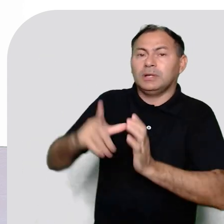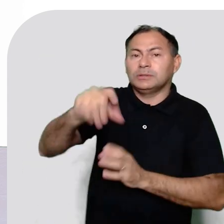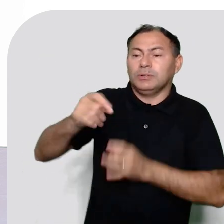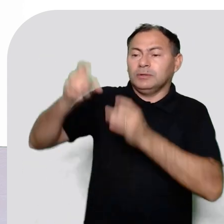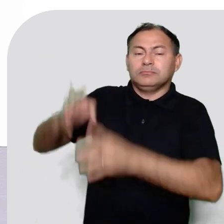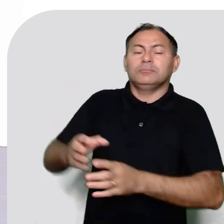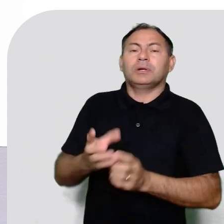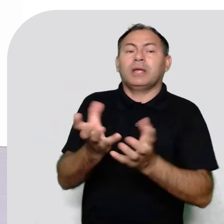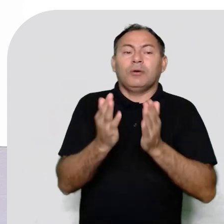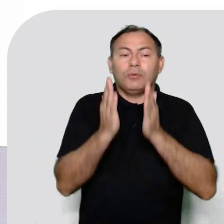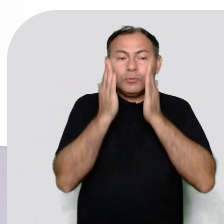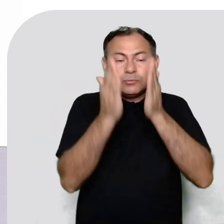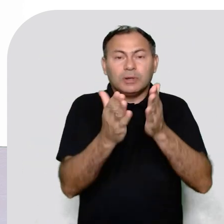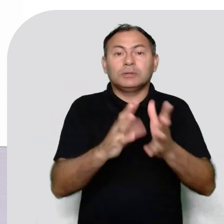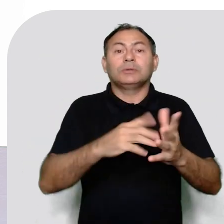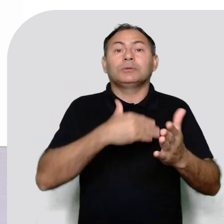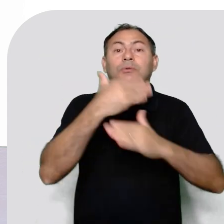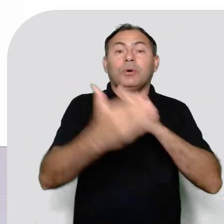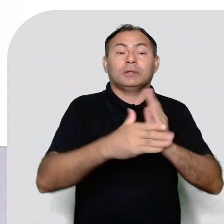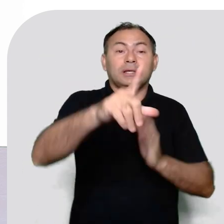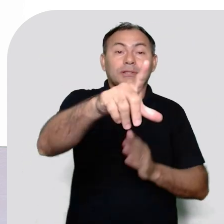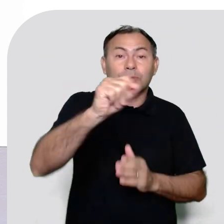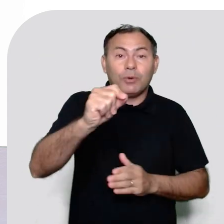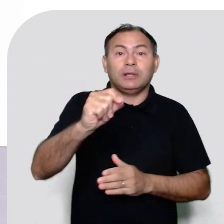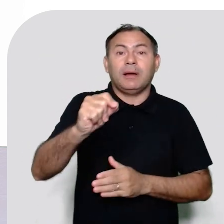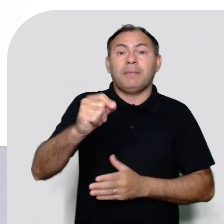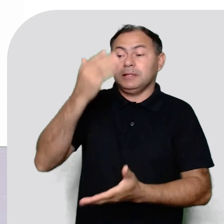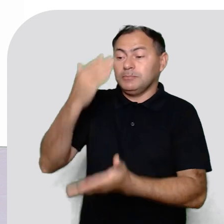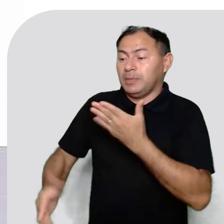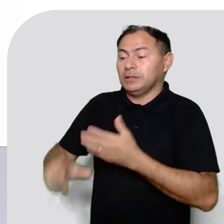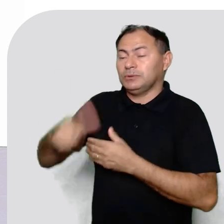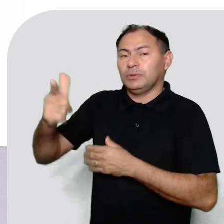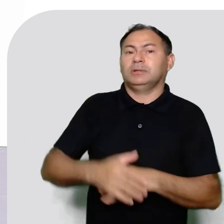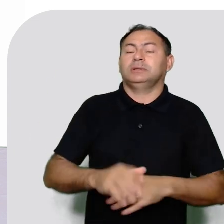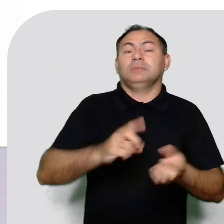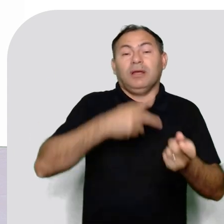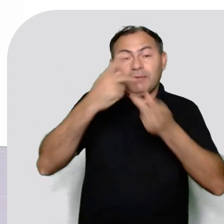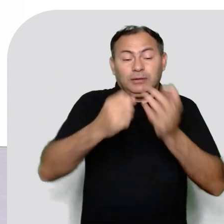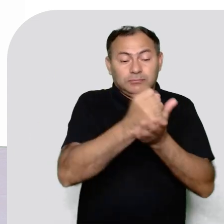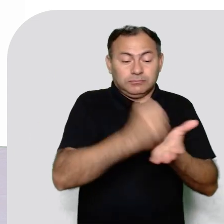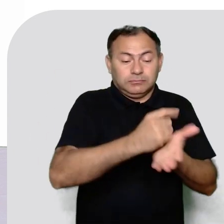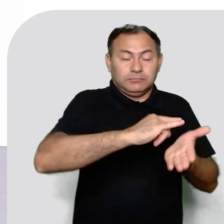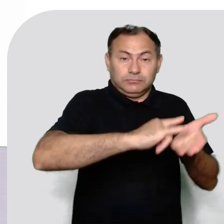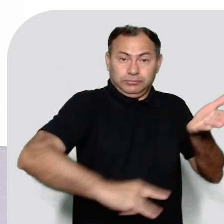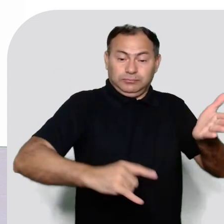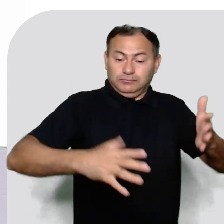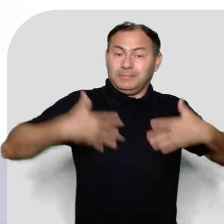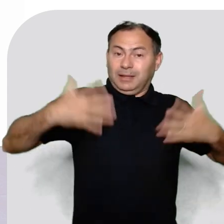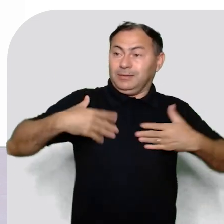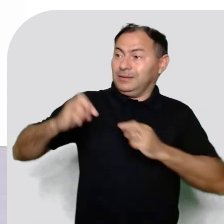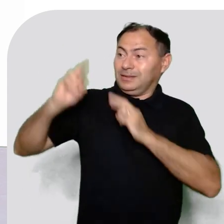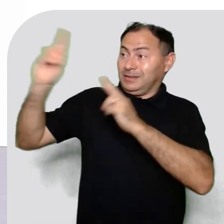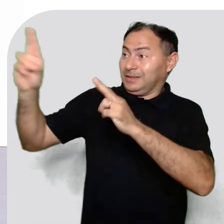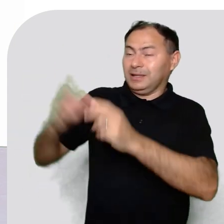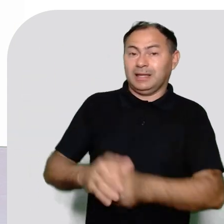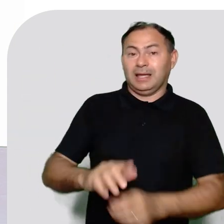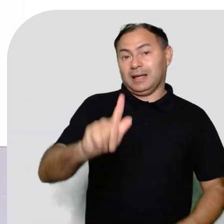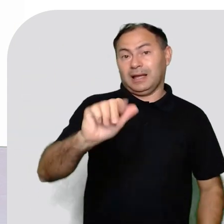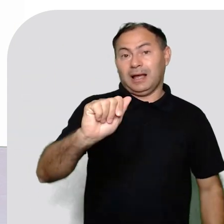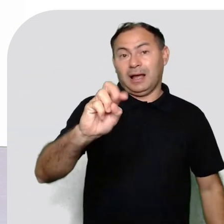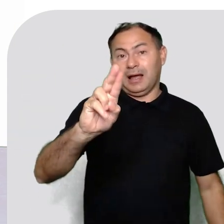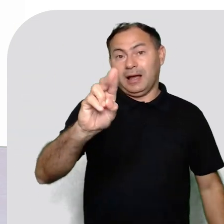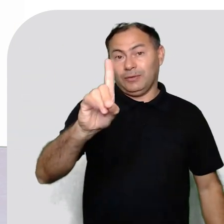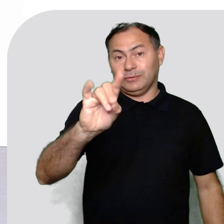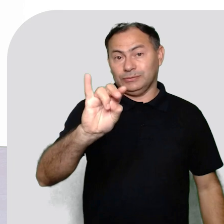escolha implica uma perda. E é isso que diz a Gaudium et Spes, que a partir do momento que